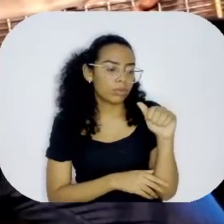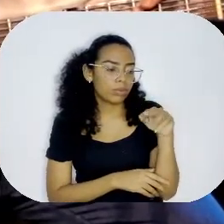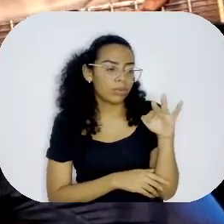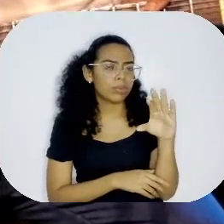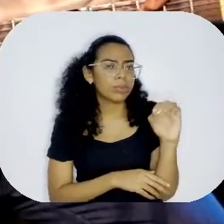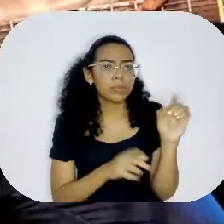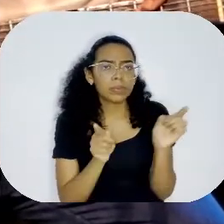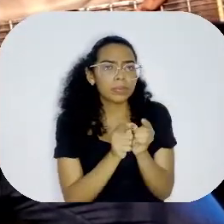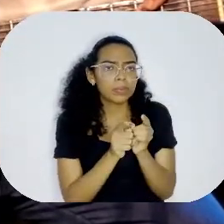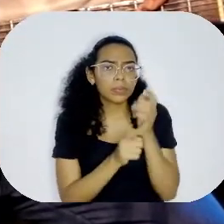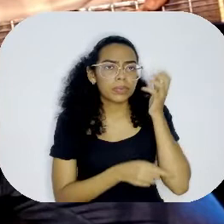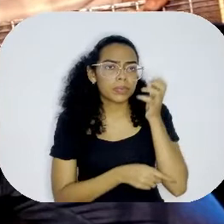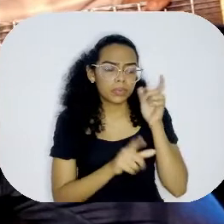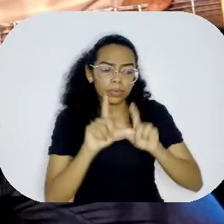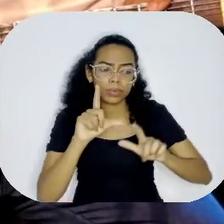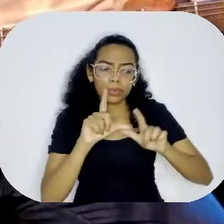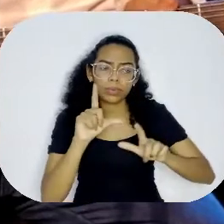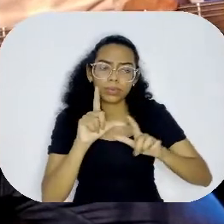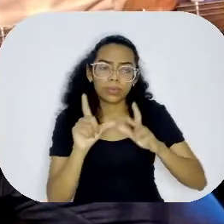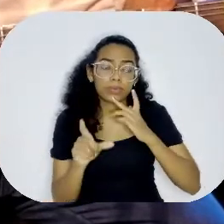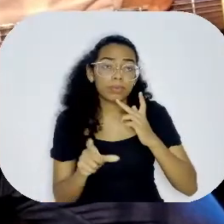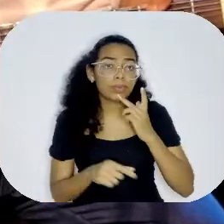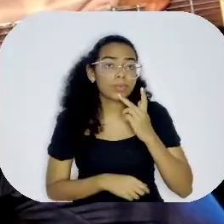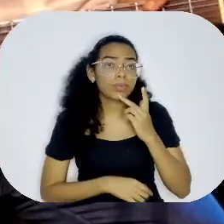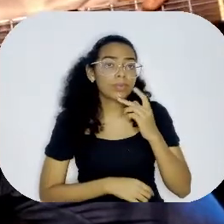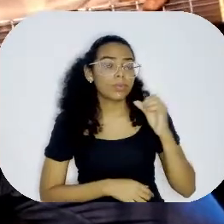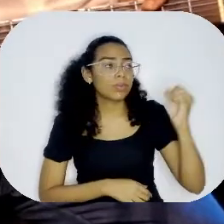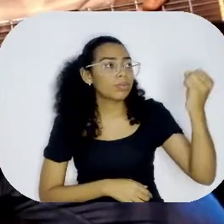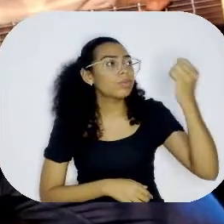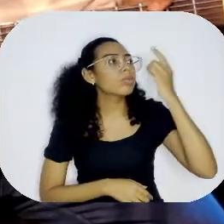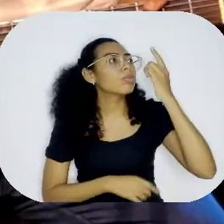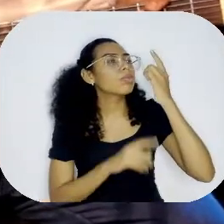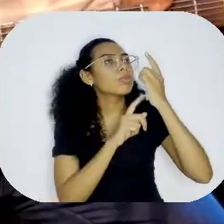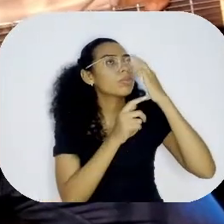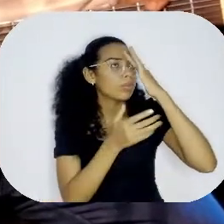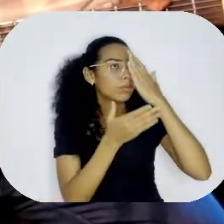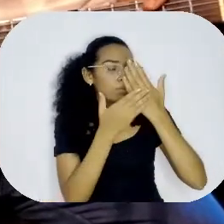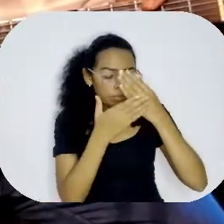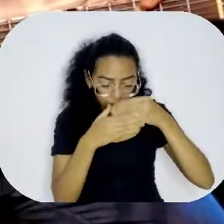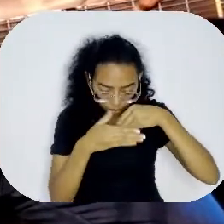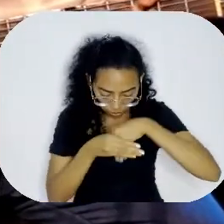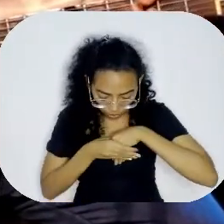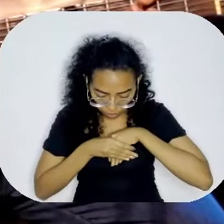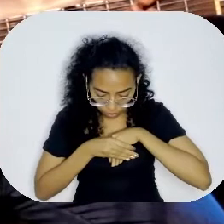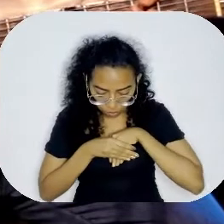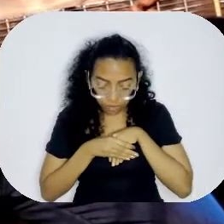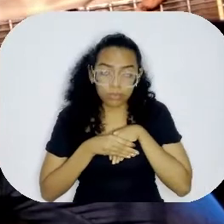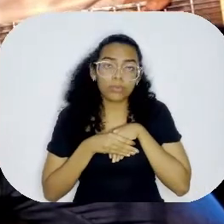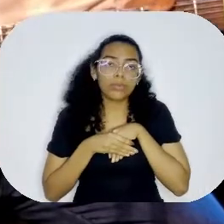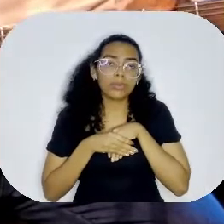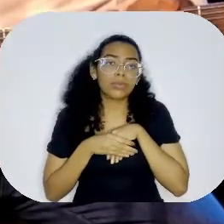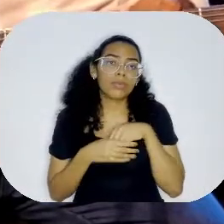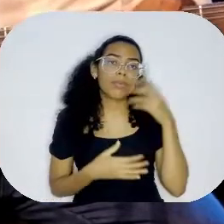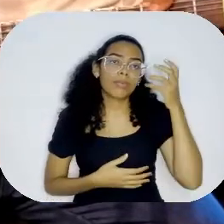pequena canção, bem pequena, e que eu procuro falar do sol interior. Naqueles dias que o sol não está, tem que acreditar no sol interior.